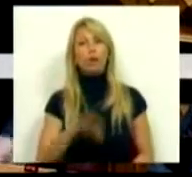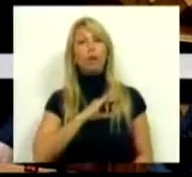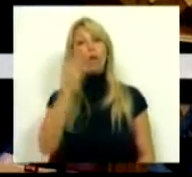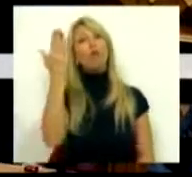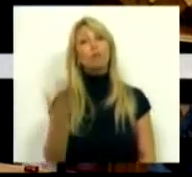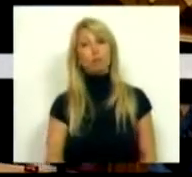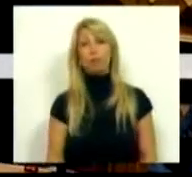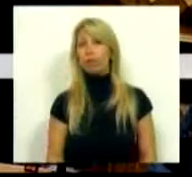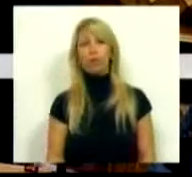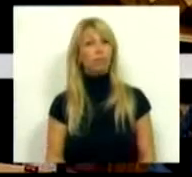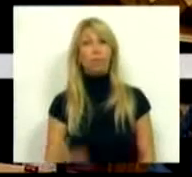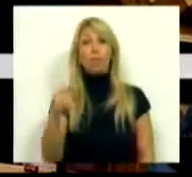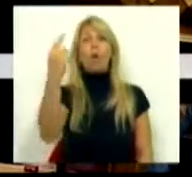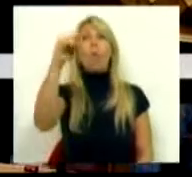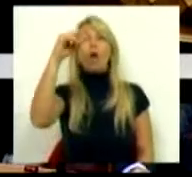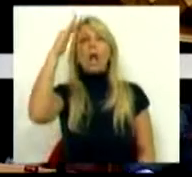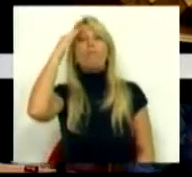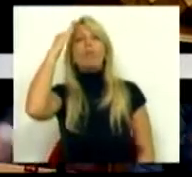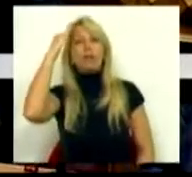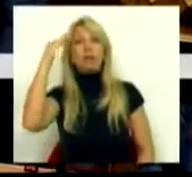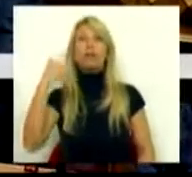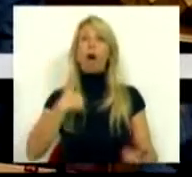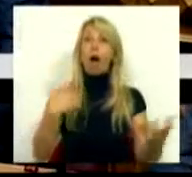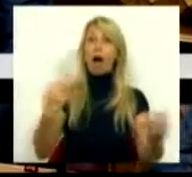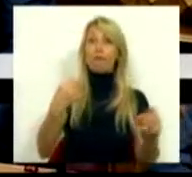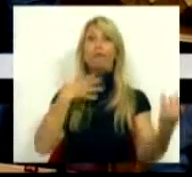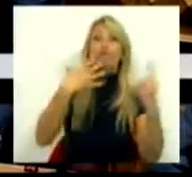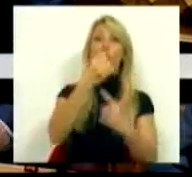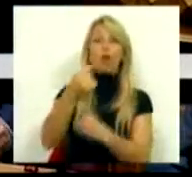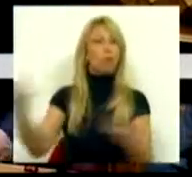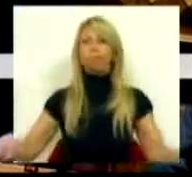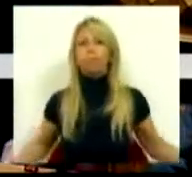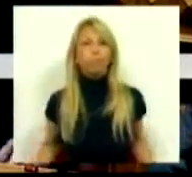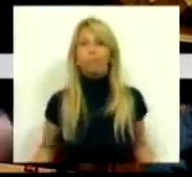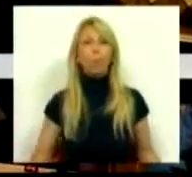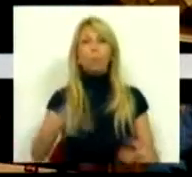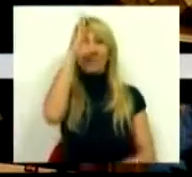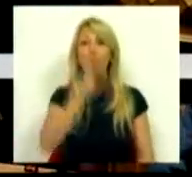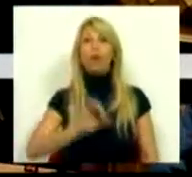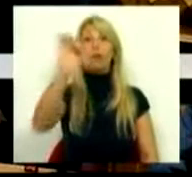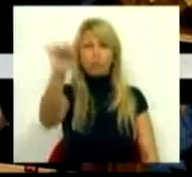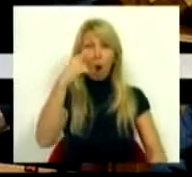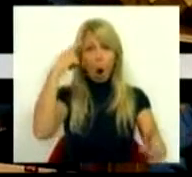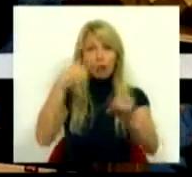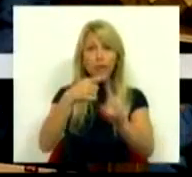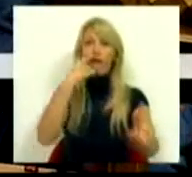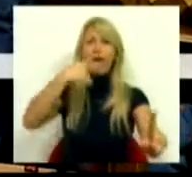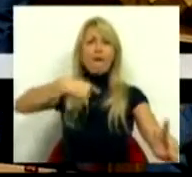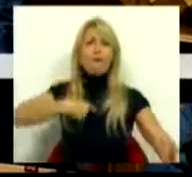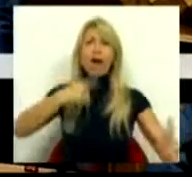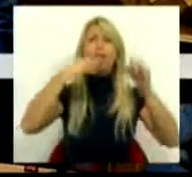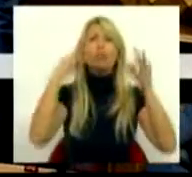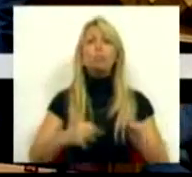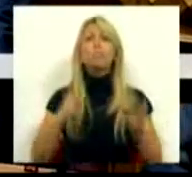senhor não acertou uma única previsão. O seu governo falhou todos os objetivos, Sr. Primeiro-Ministro. E eu